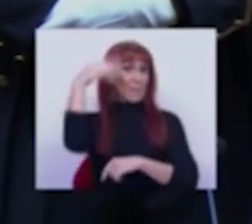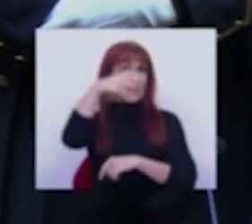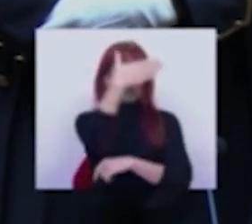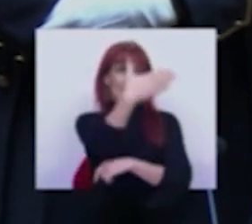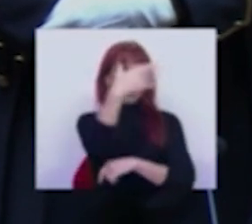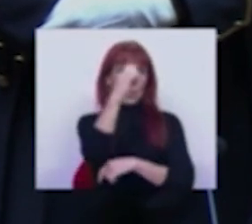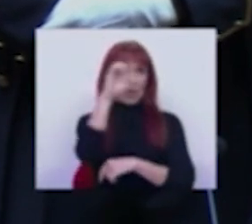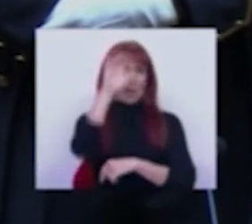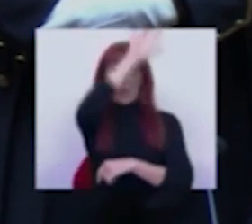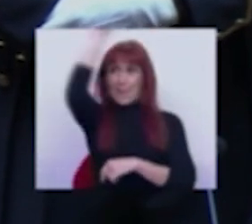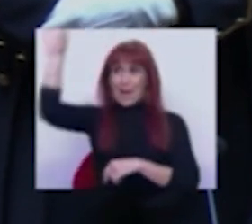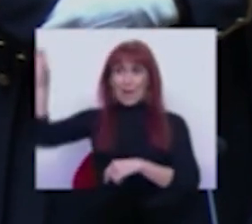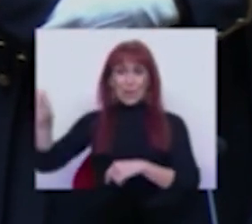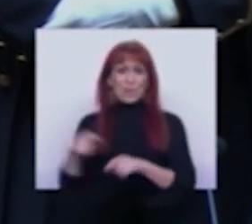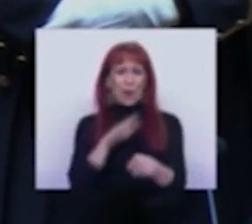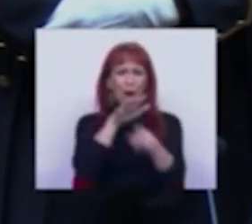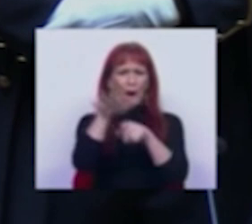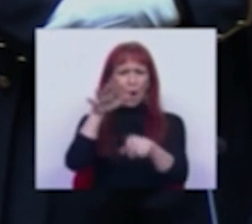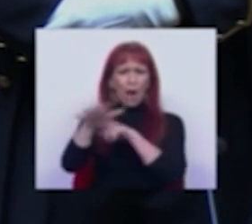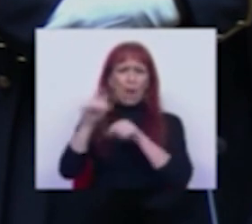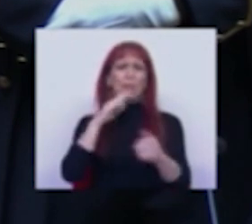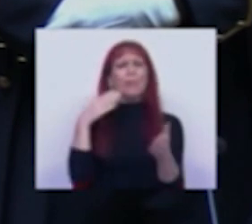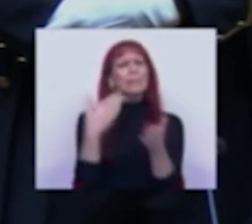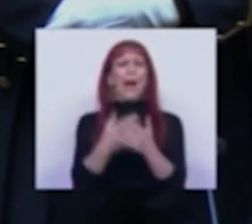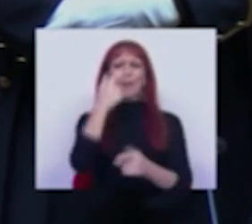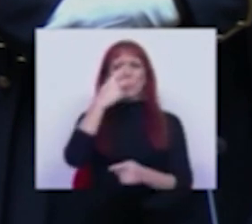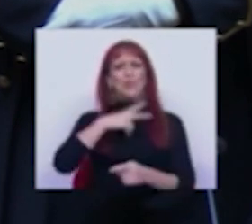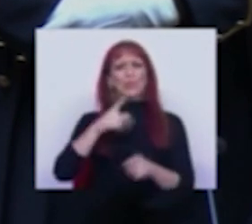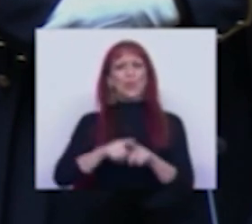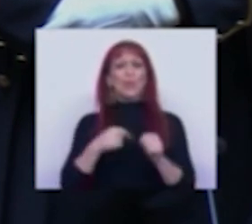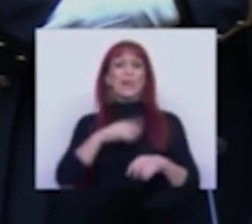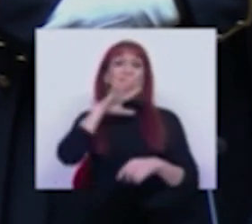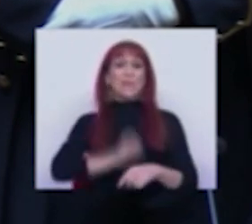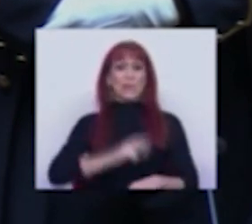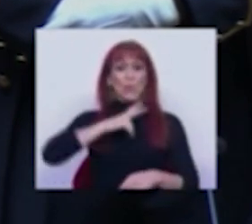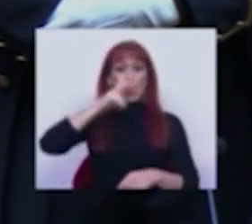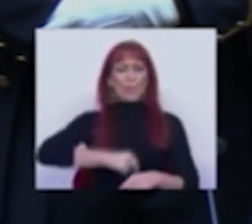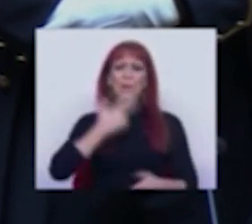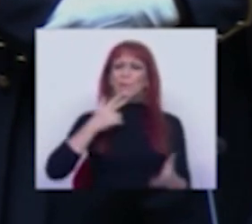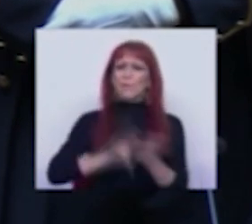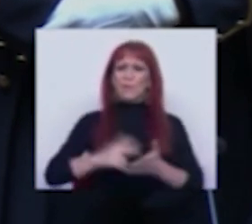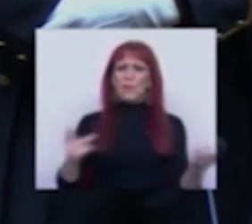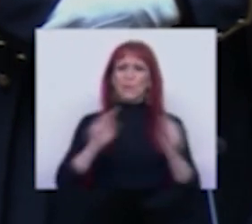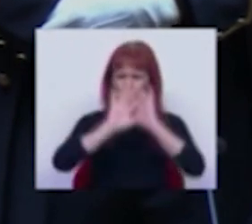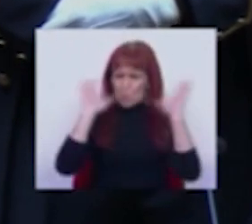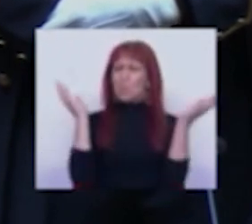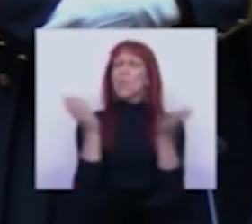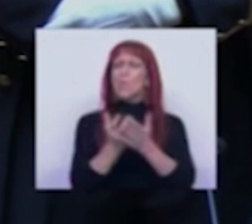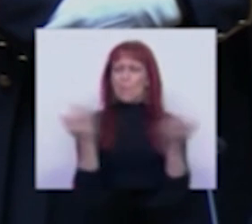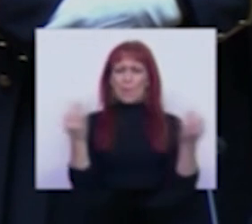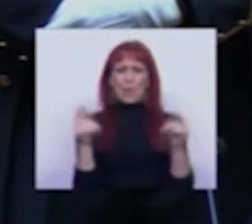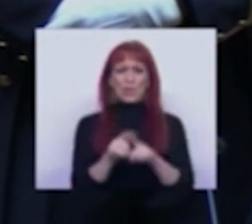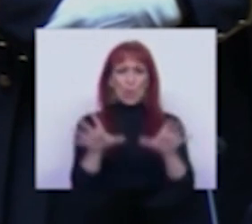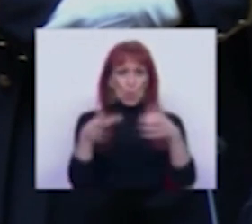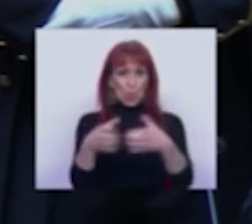180 países, a influência que assim projetam os portugueses e lusodescendentes é verdadeiramente global.